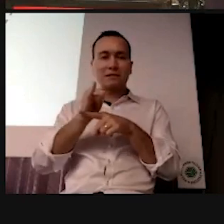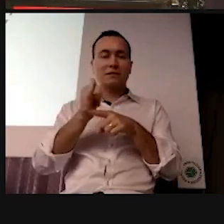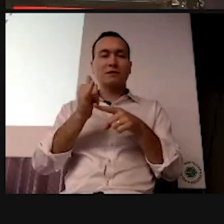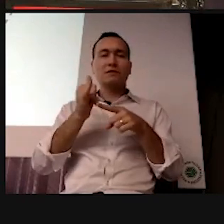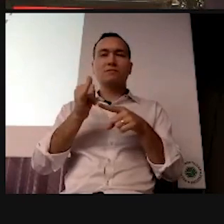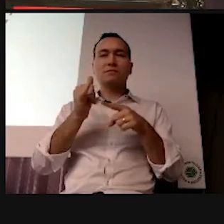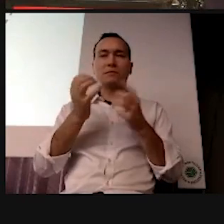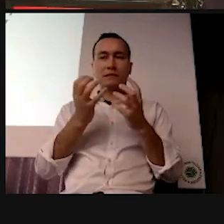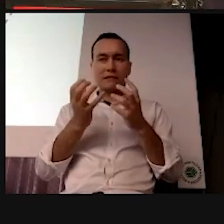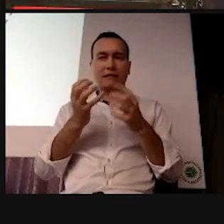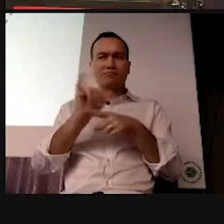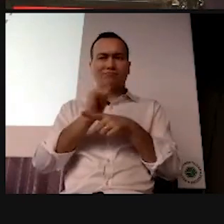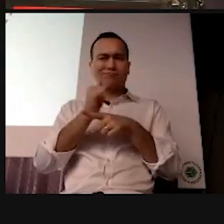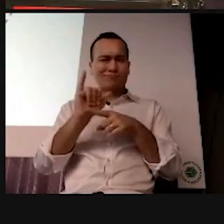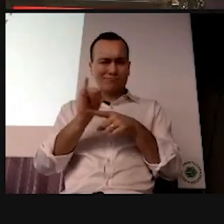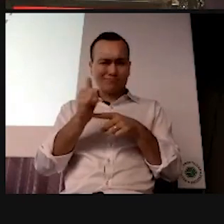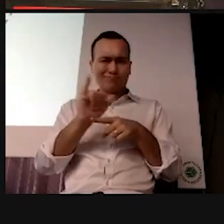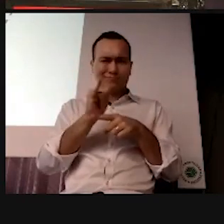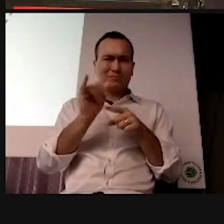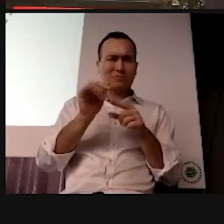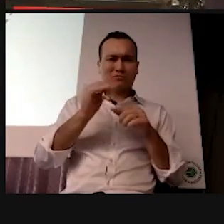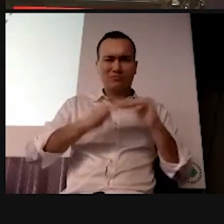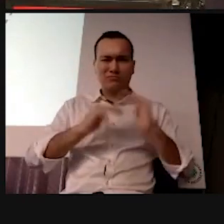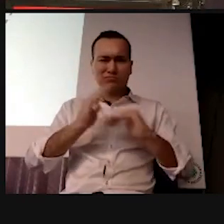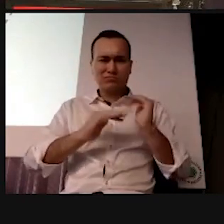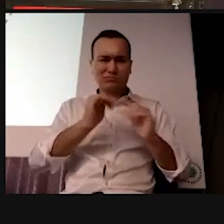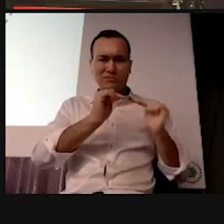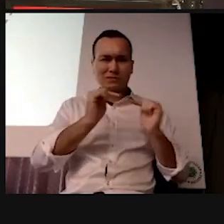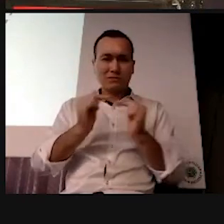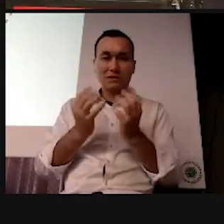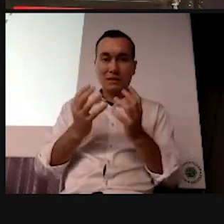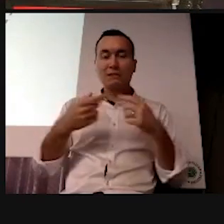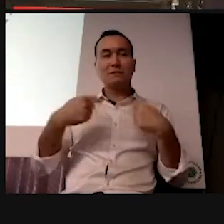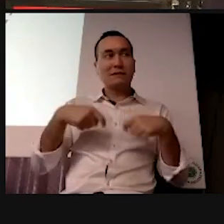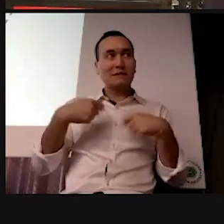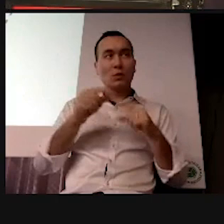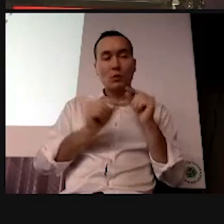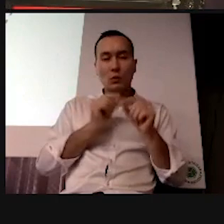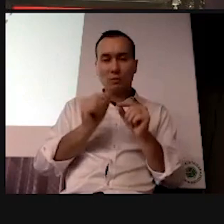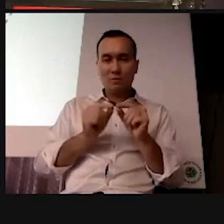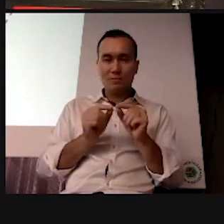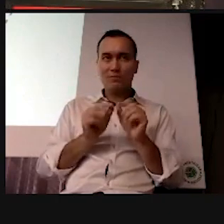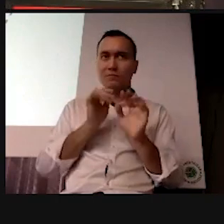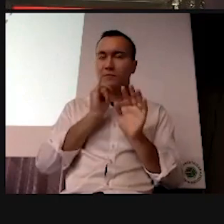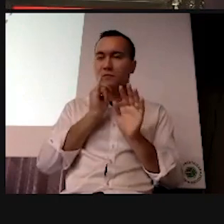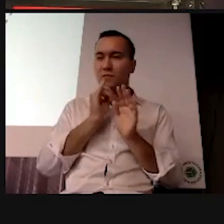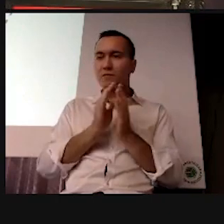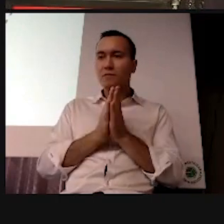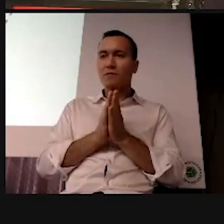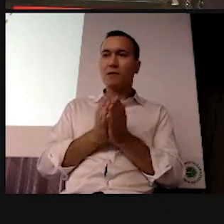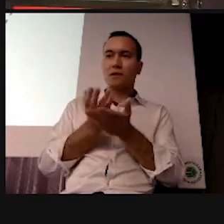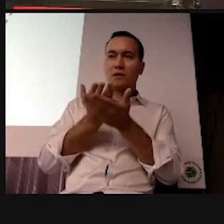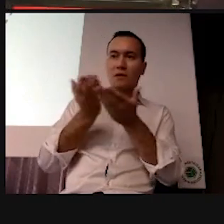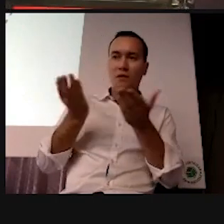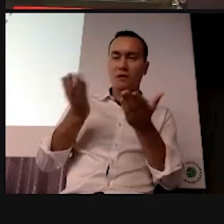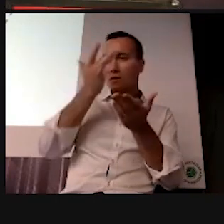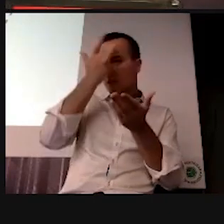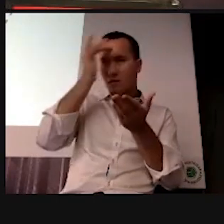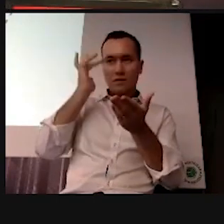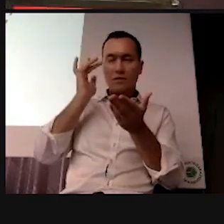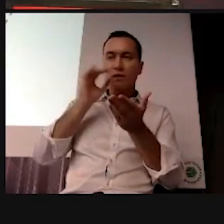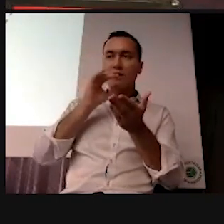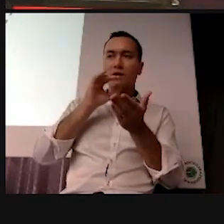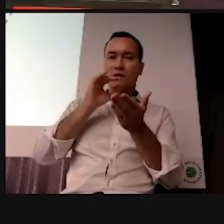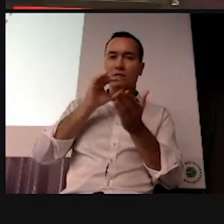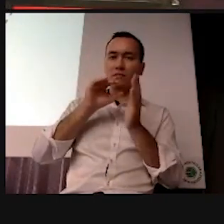seu relacionamento com candidatos que não foram aprovados, né? A gente, nas nossas vagas, fica com 2,